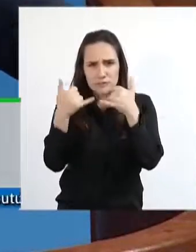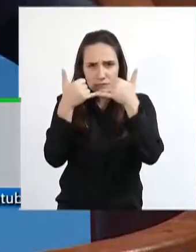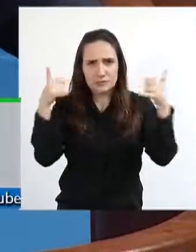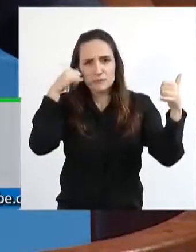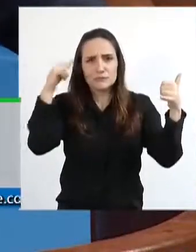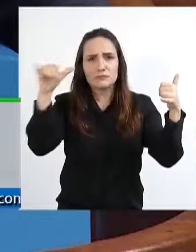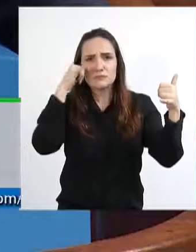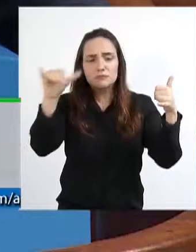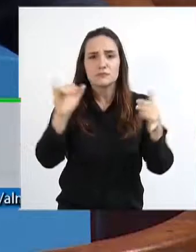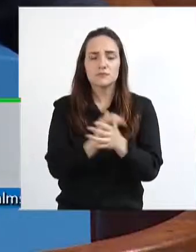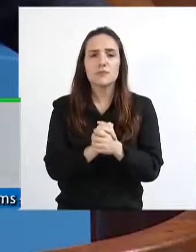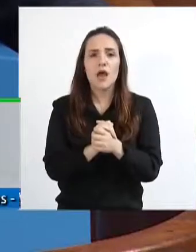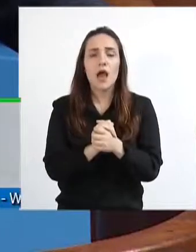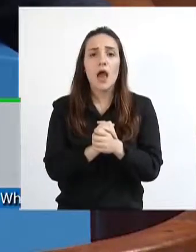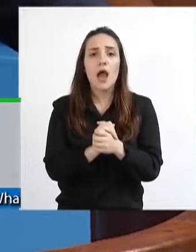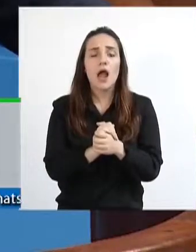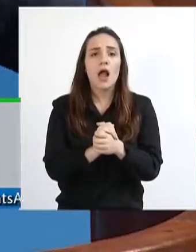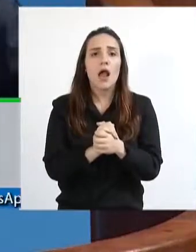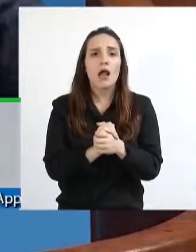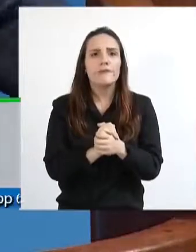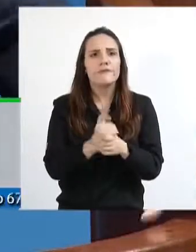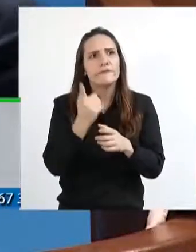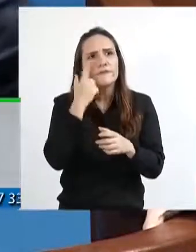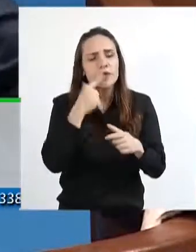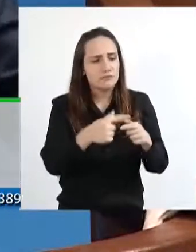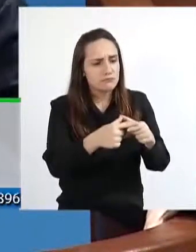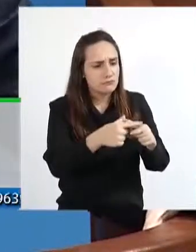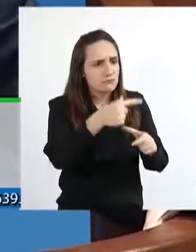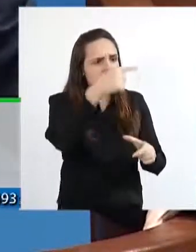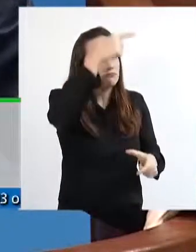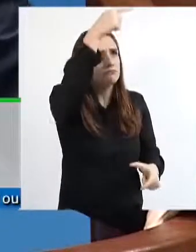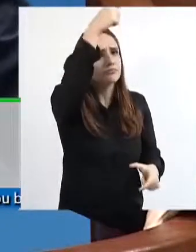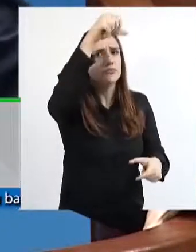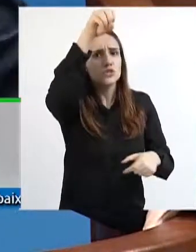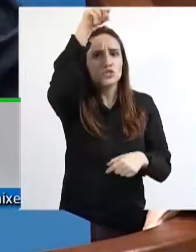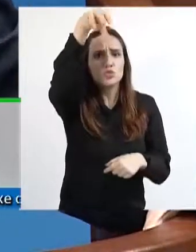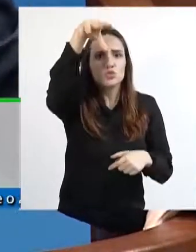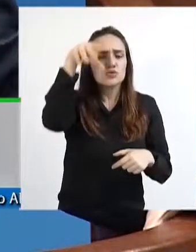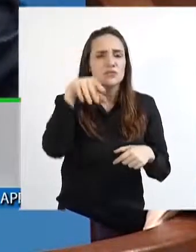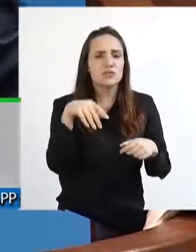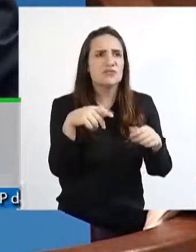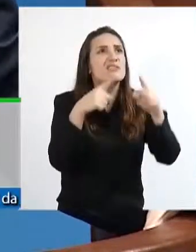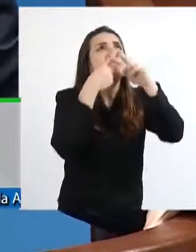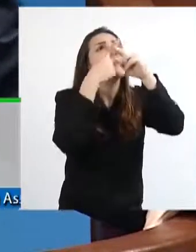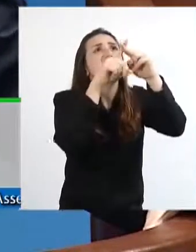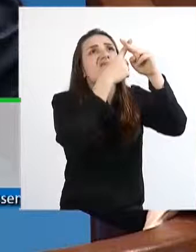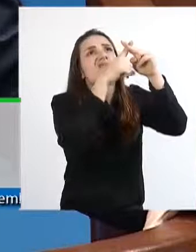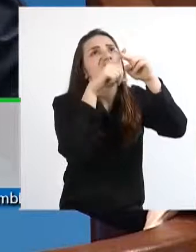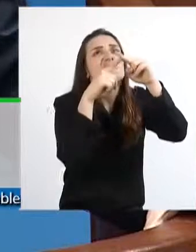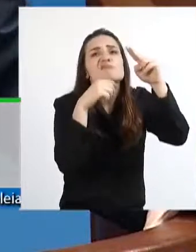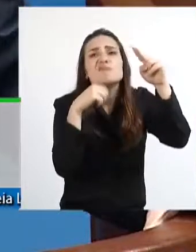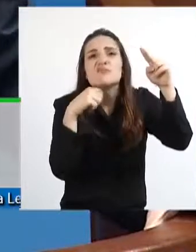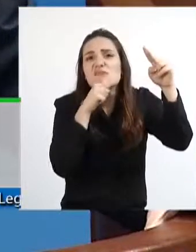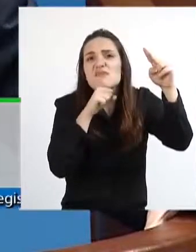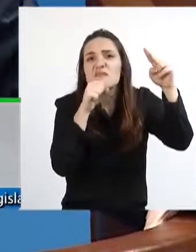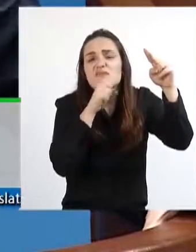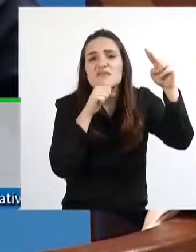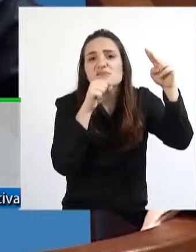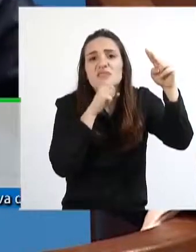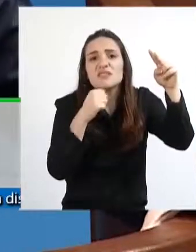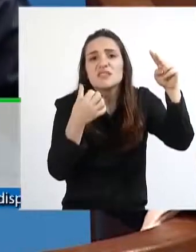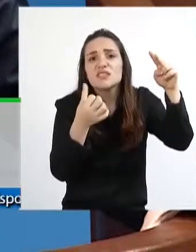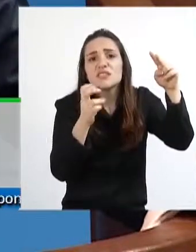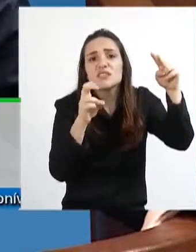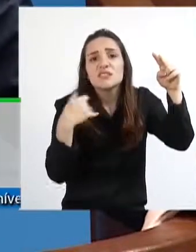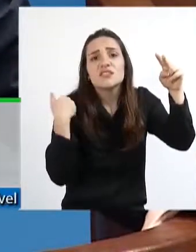anos trabalhando. Quero ver uma professora com 60 anos na sala de aula com 40 alunos dando